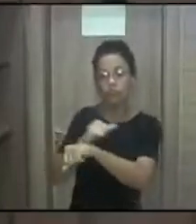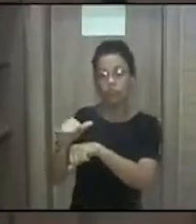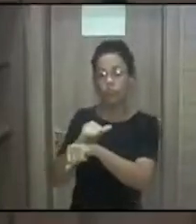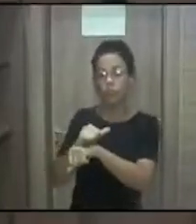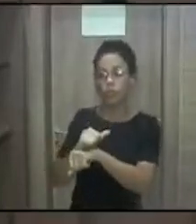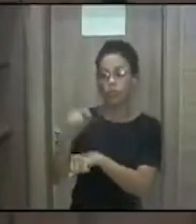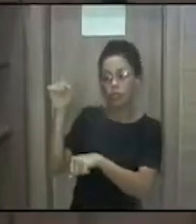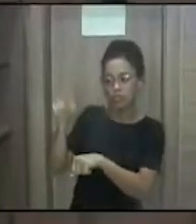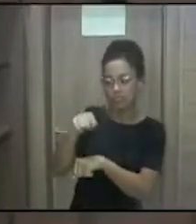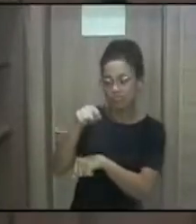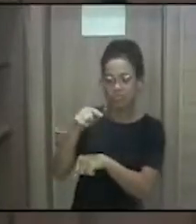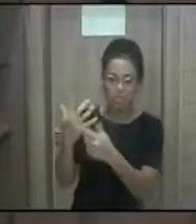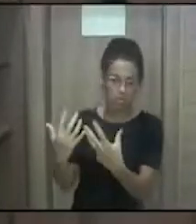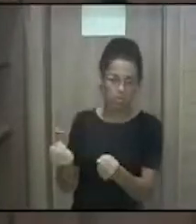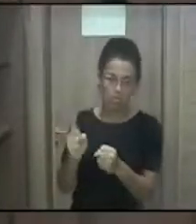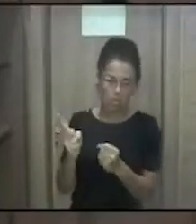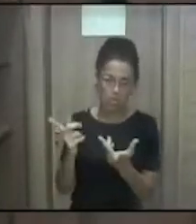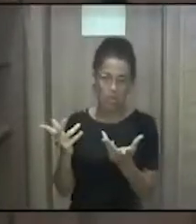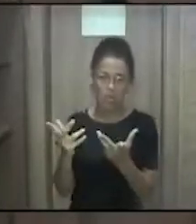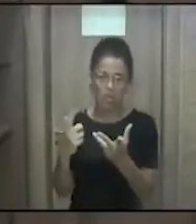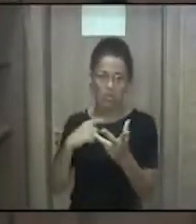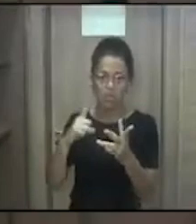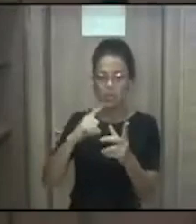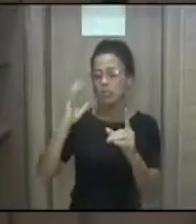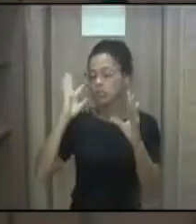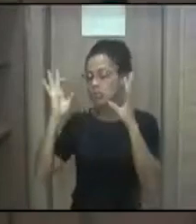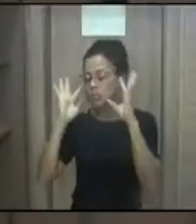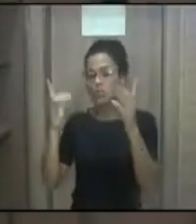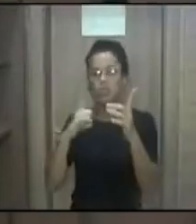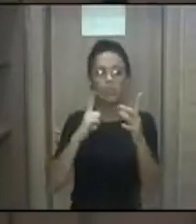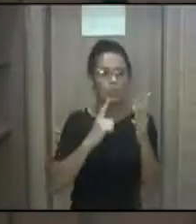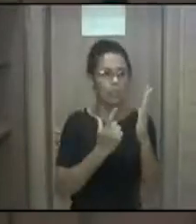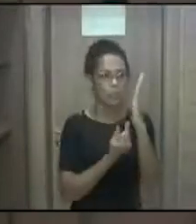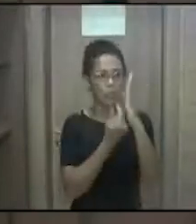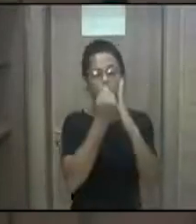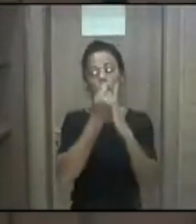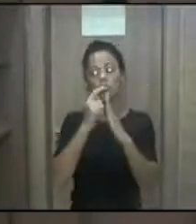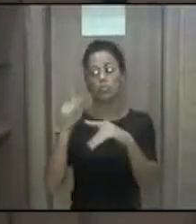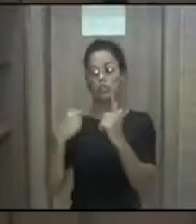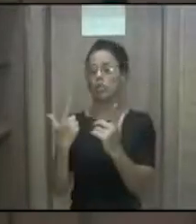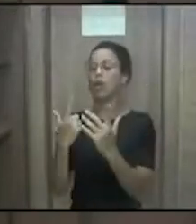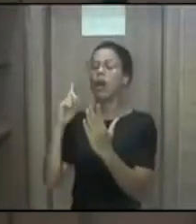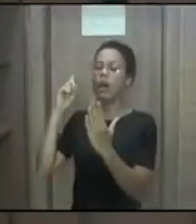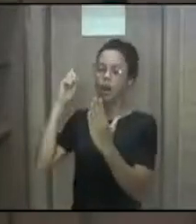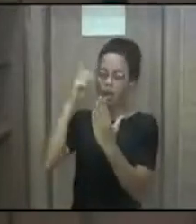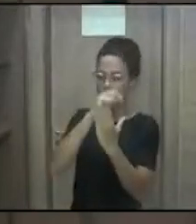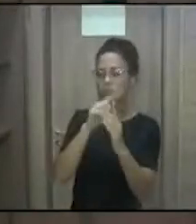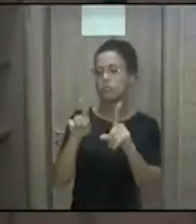de mutilação, que produzem a naturalização do flagelo social que buscamos enfrentar. Então,